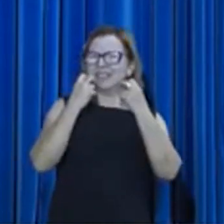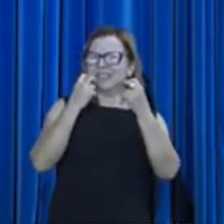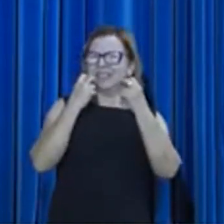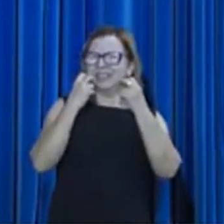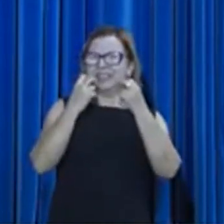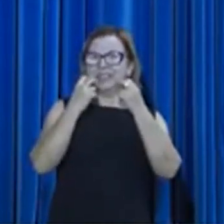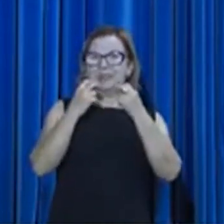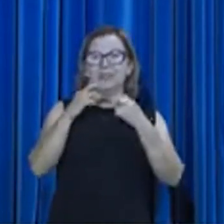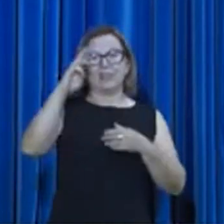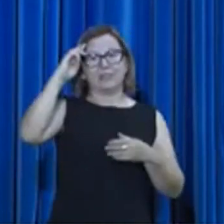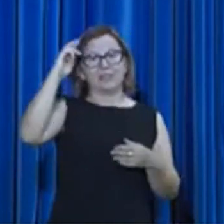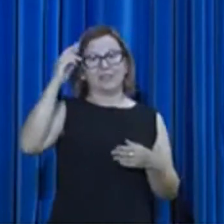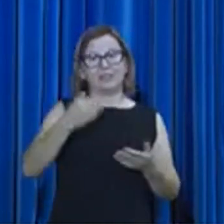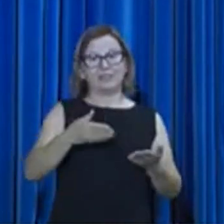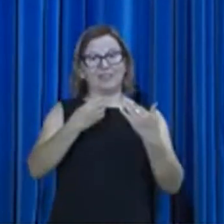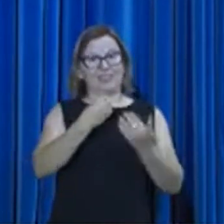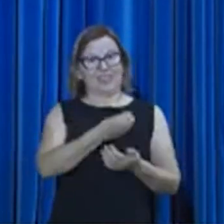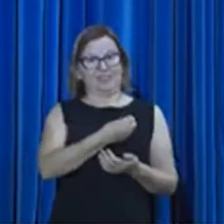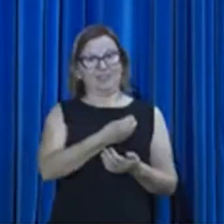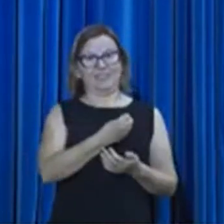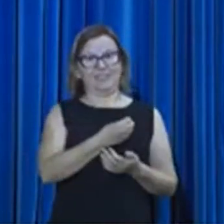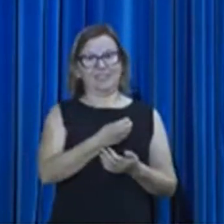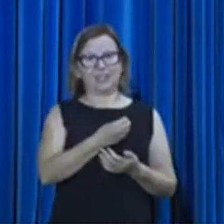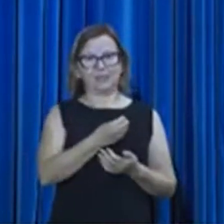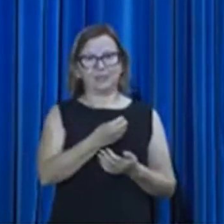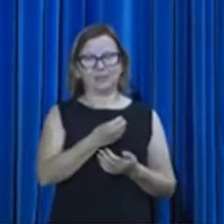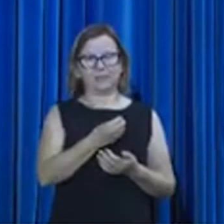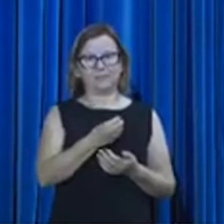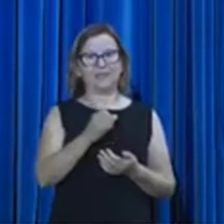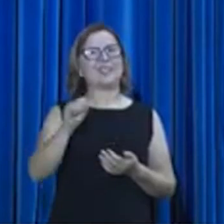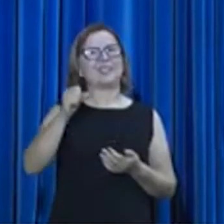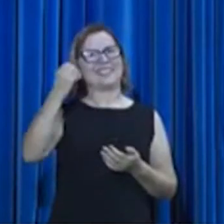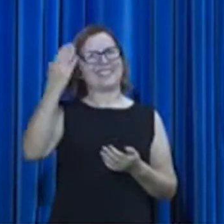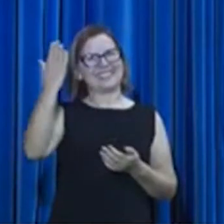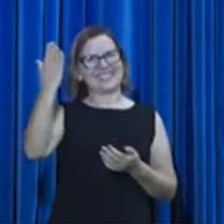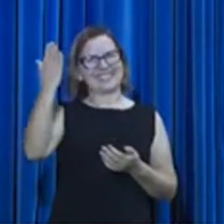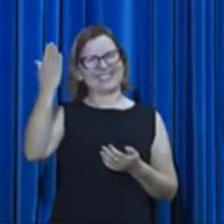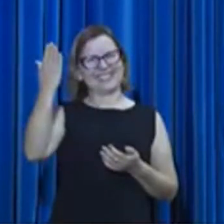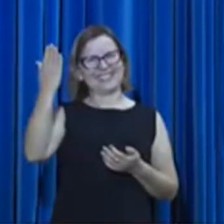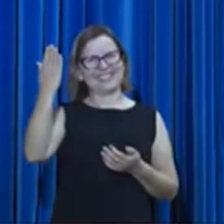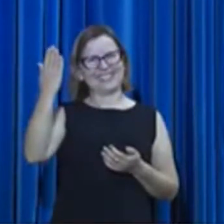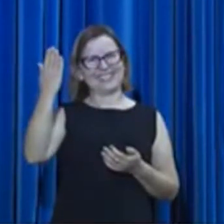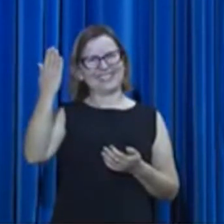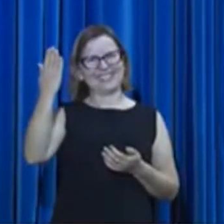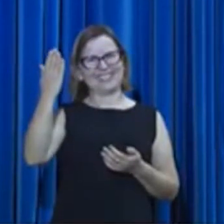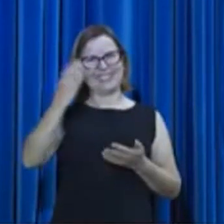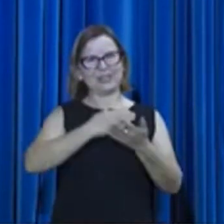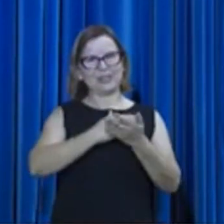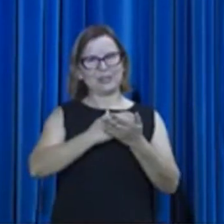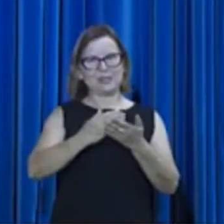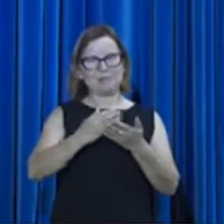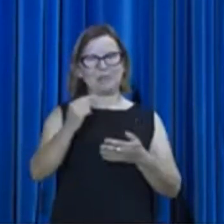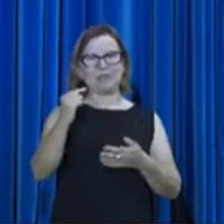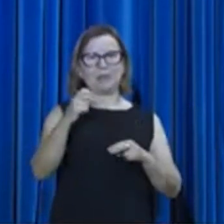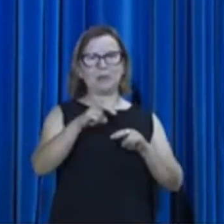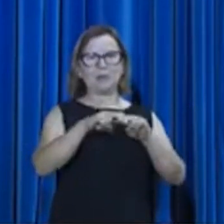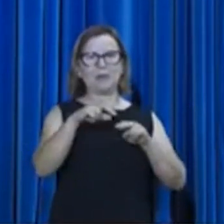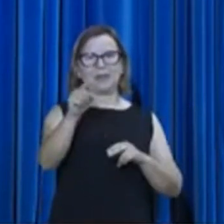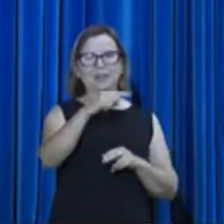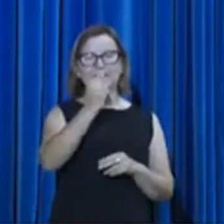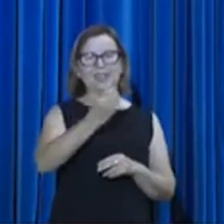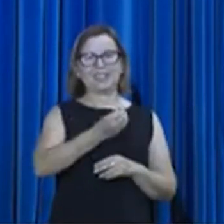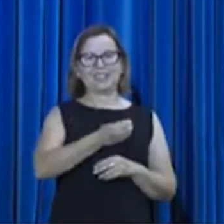intensamente, Senhor, aviva-nos, ela vai acontecer a partir das nossas vidas. Quando a obra